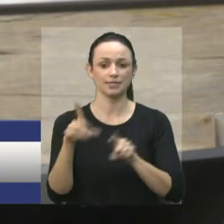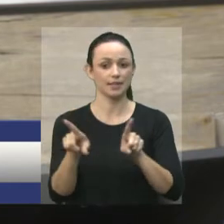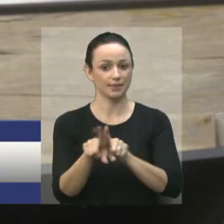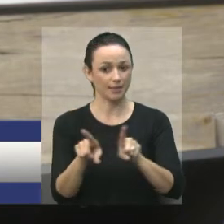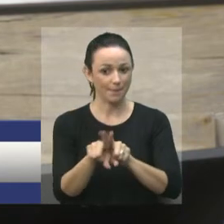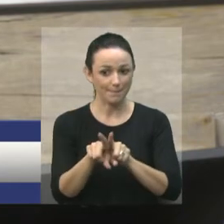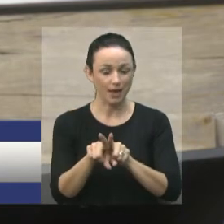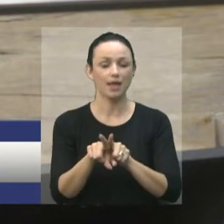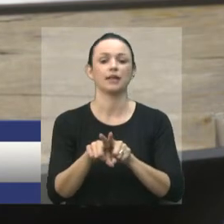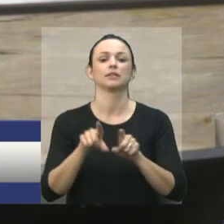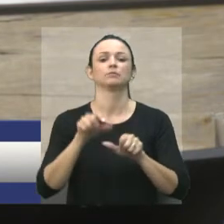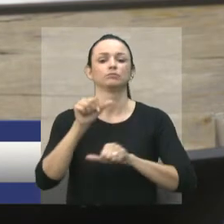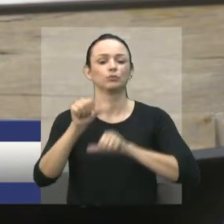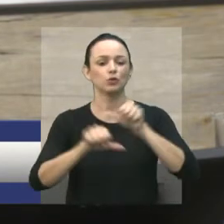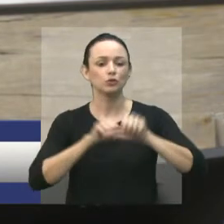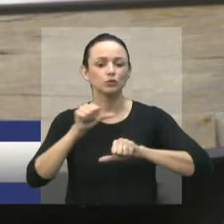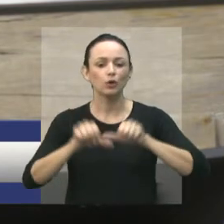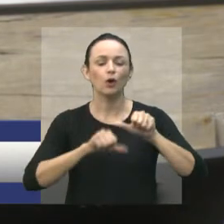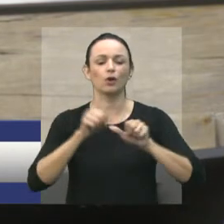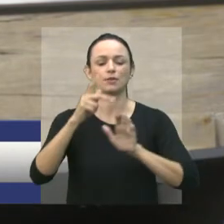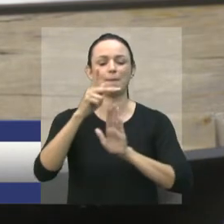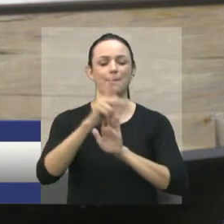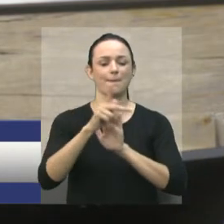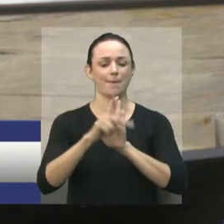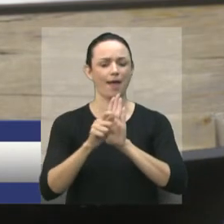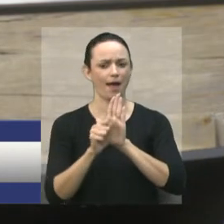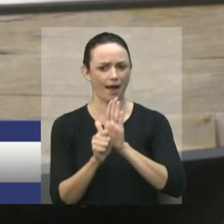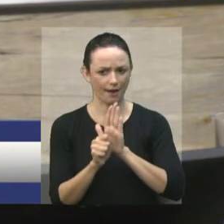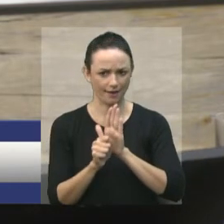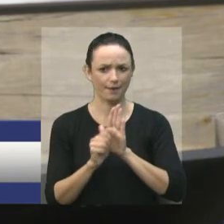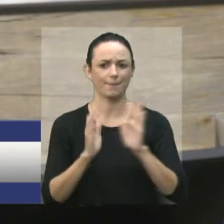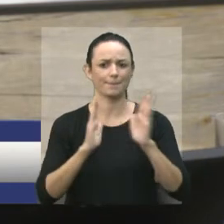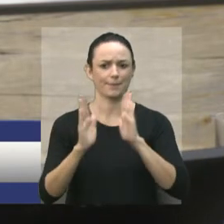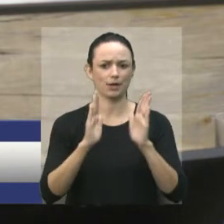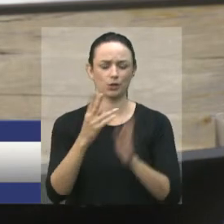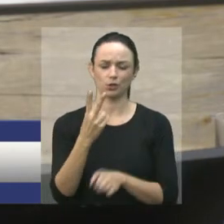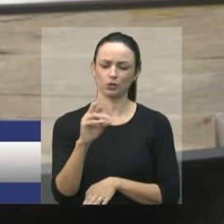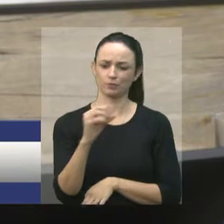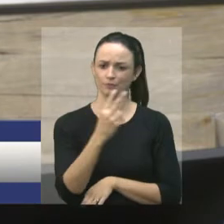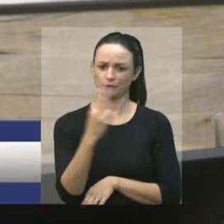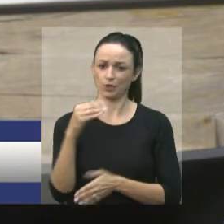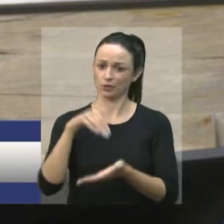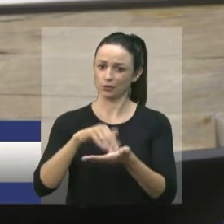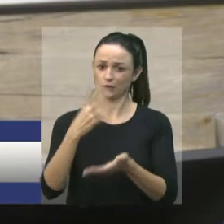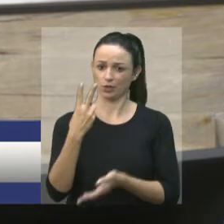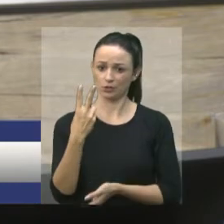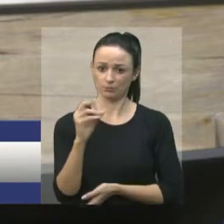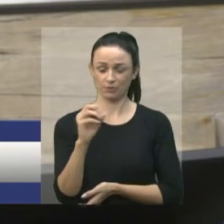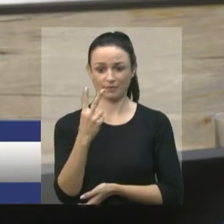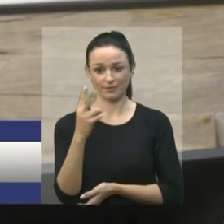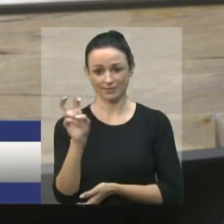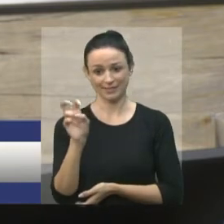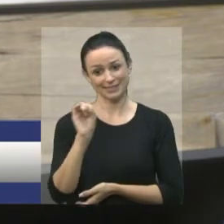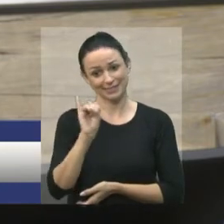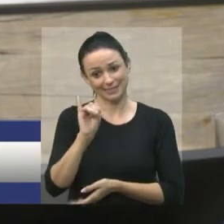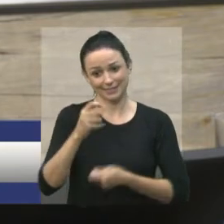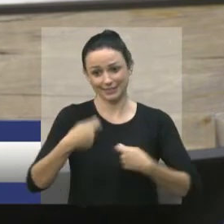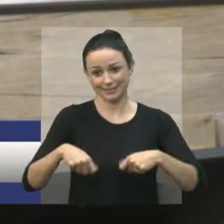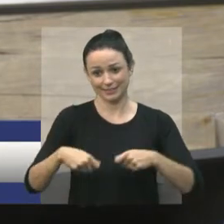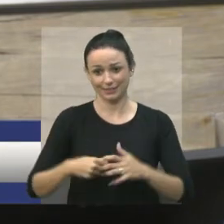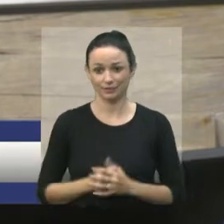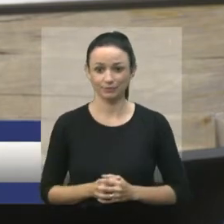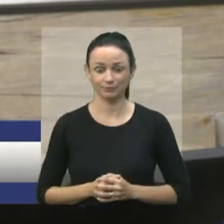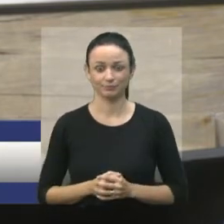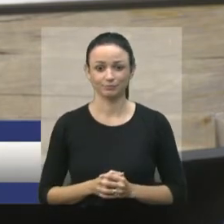como promovidas as alterações no plano plurianual para o período de 2022 a 2025, se